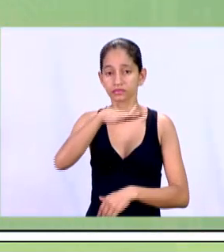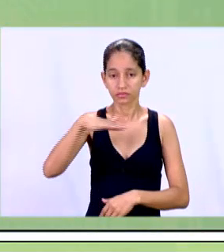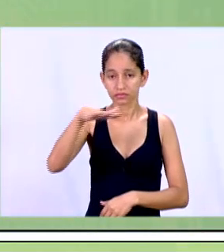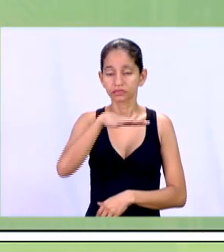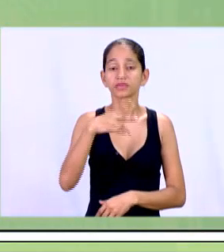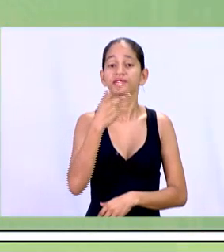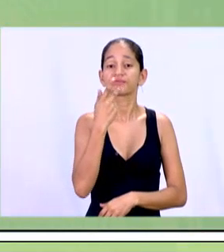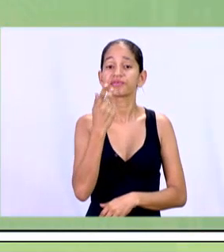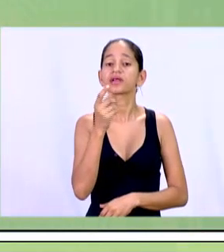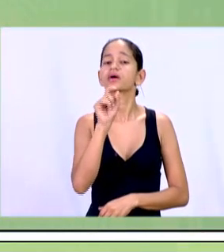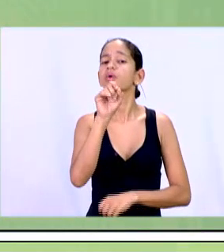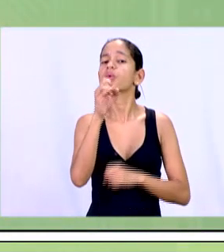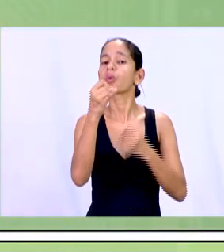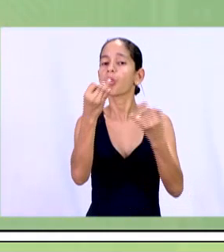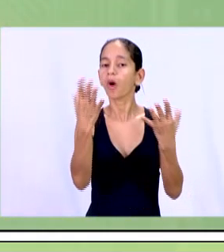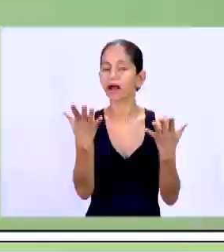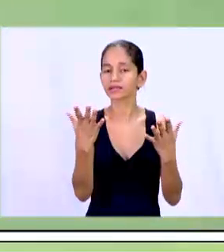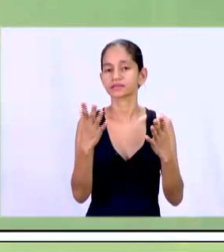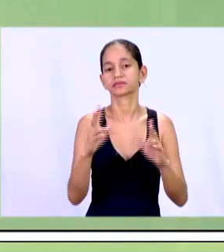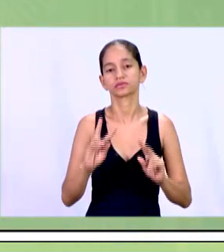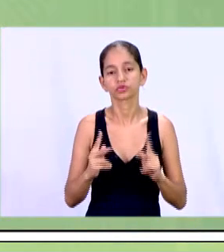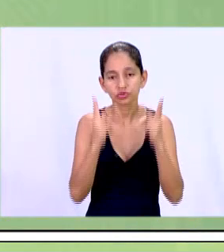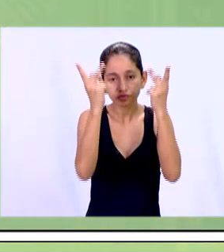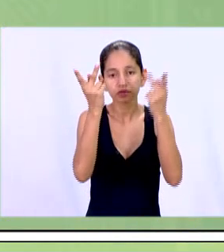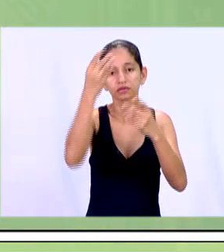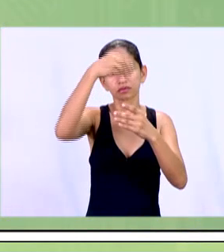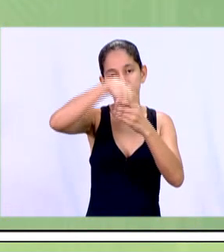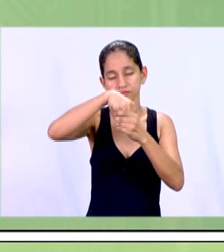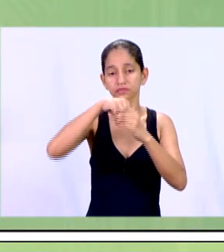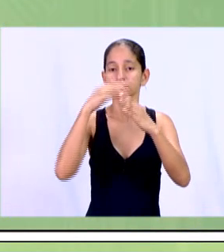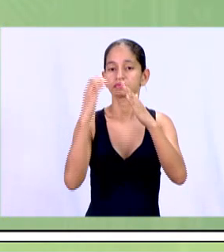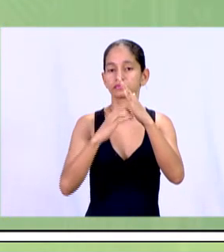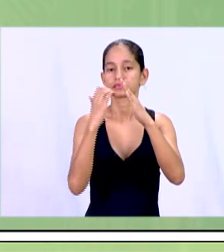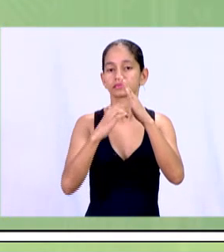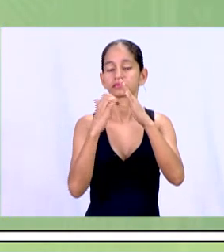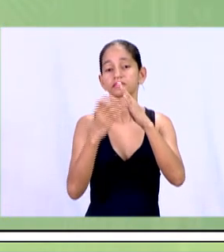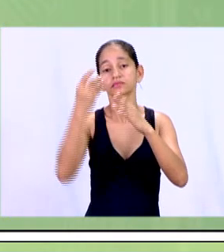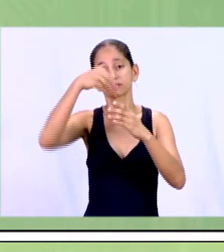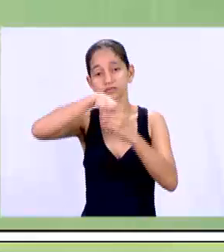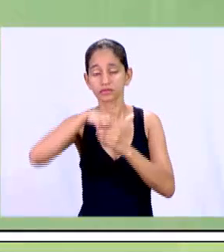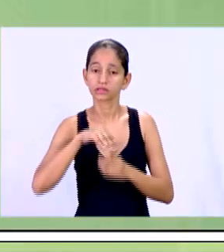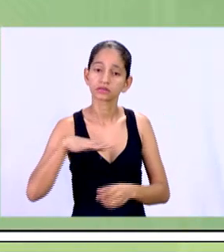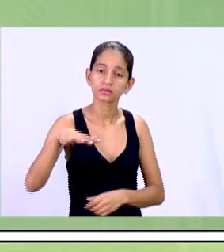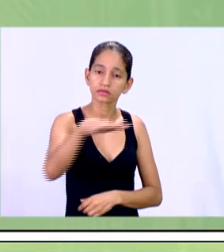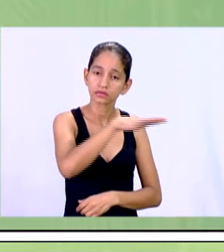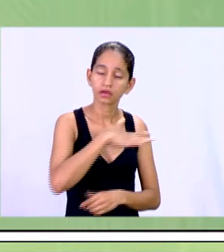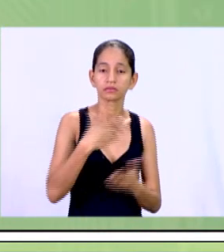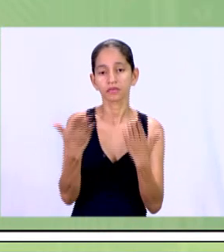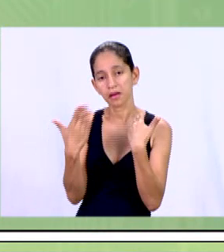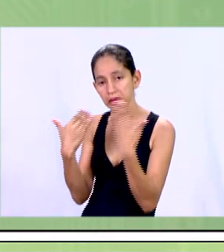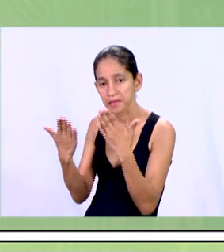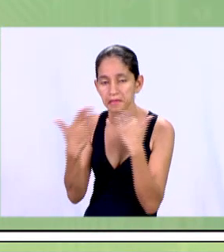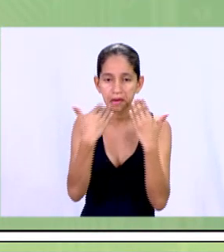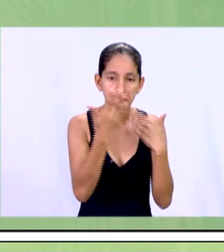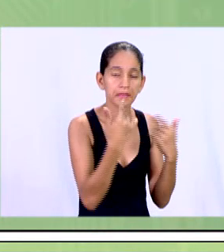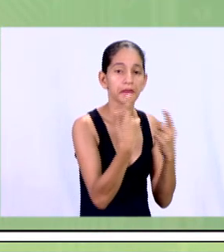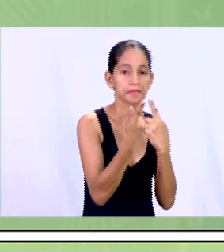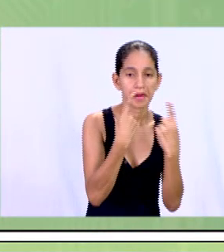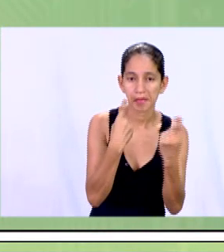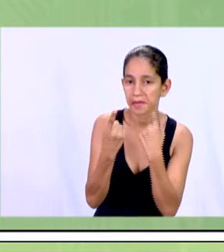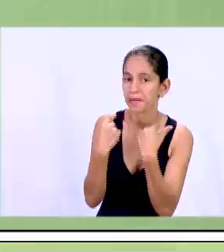aos valores que são observados por uma empresa na relação com seus clientes,